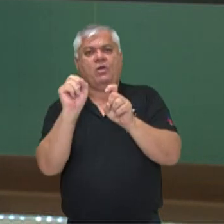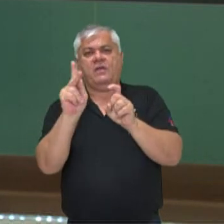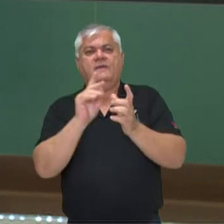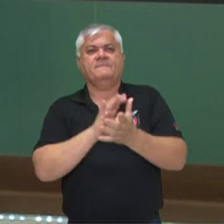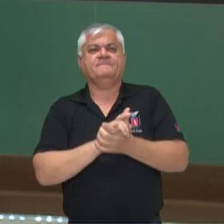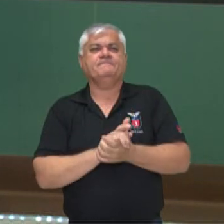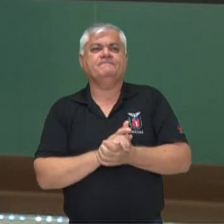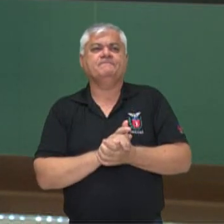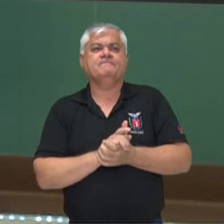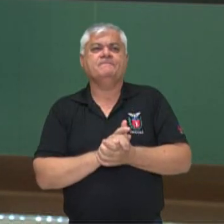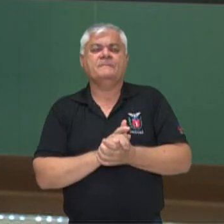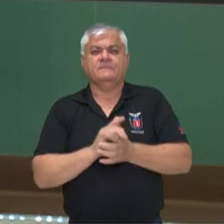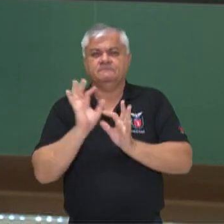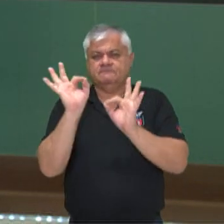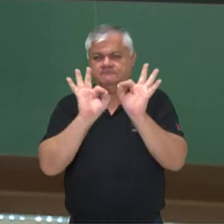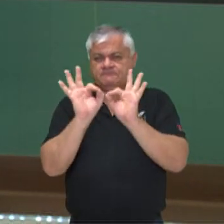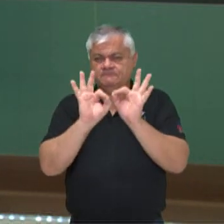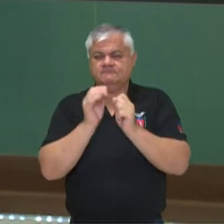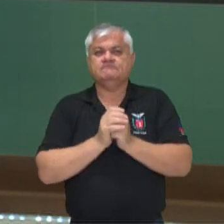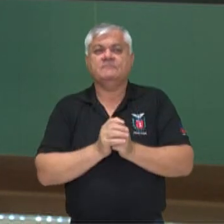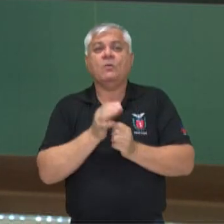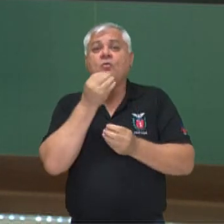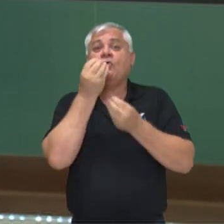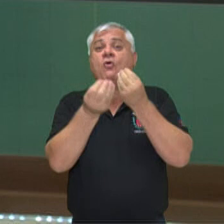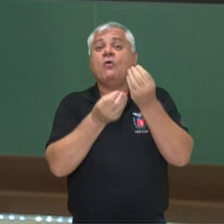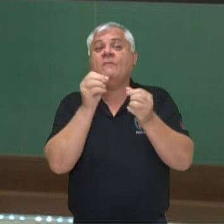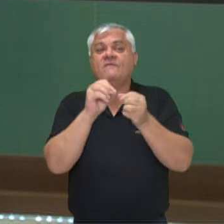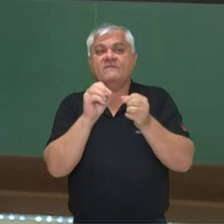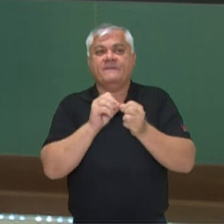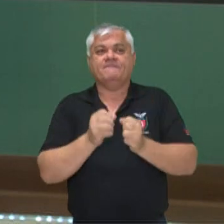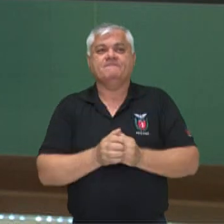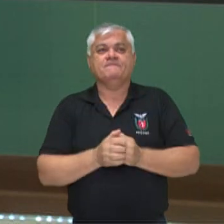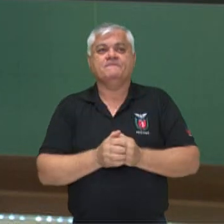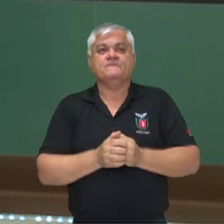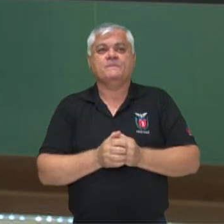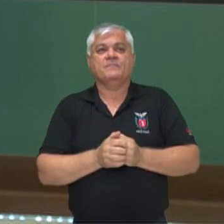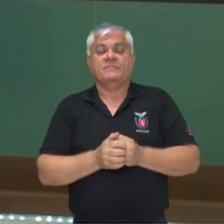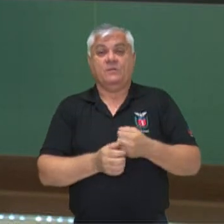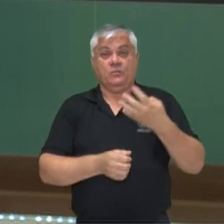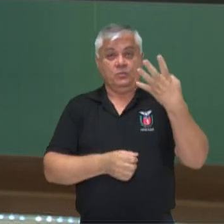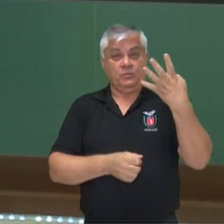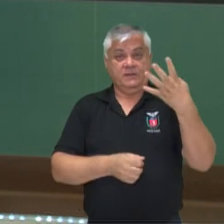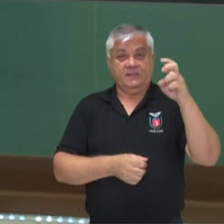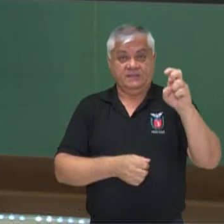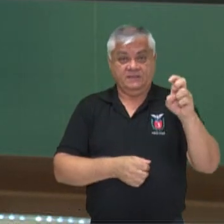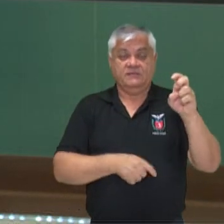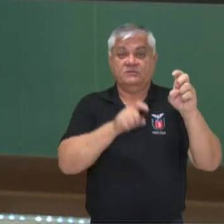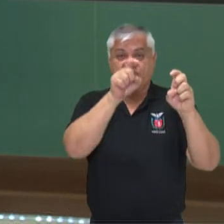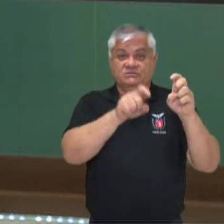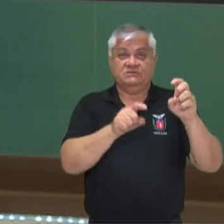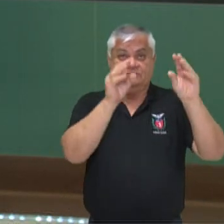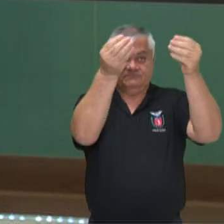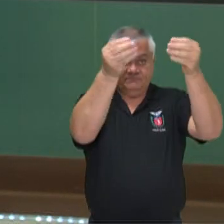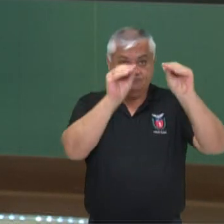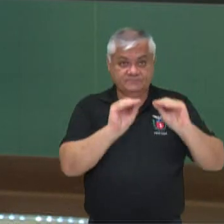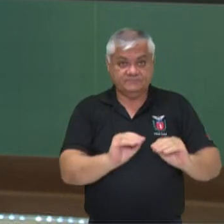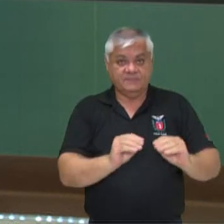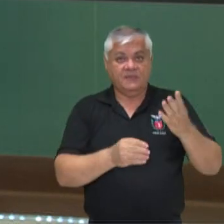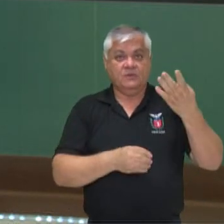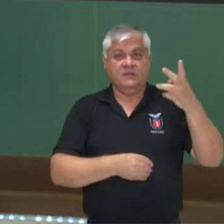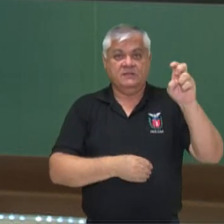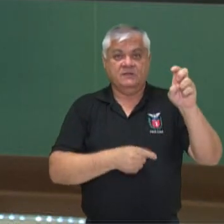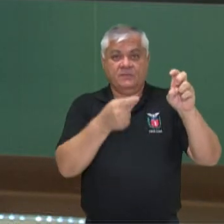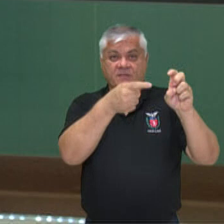ali. Se eu organizar essa equação dos dois lados, o que nós temos? Ó, ele repetiu o primeiro membro, agora nós vamos para a parte da